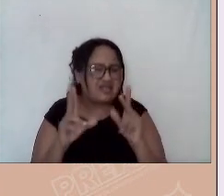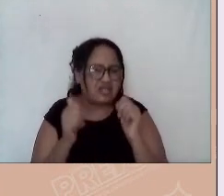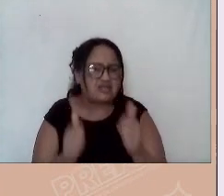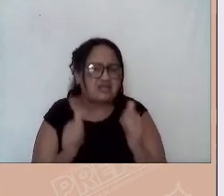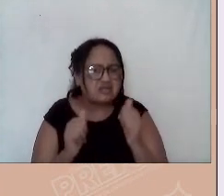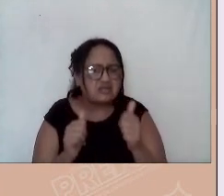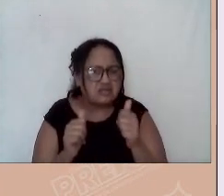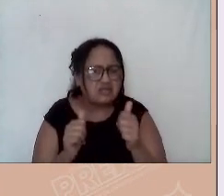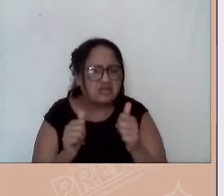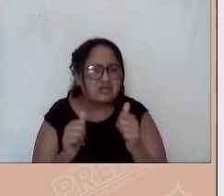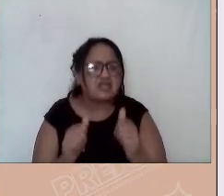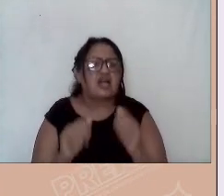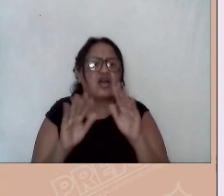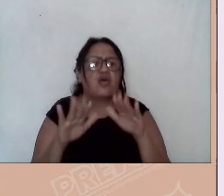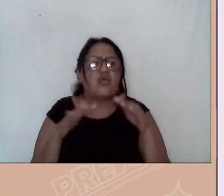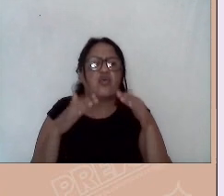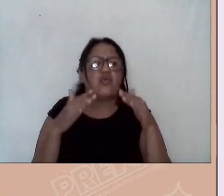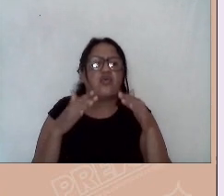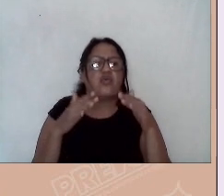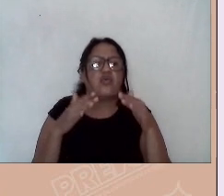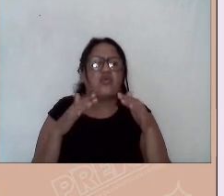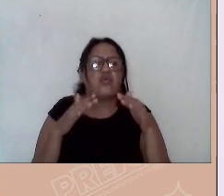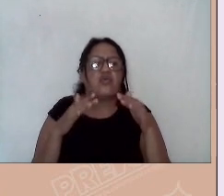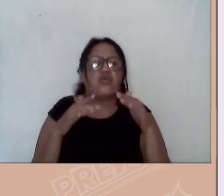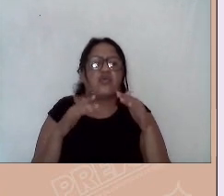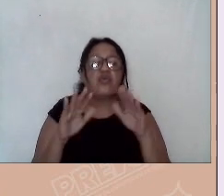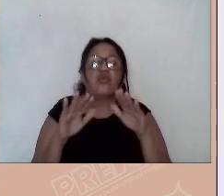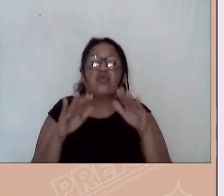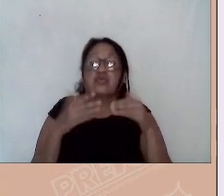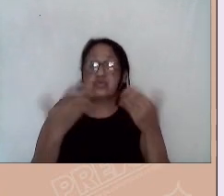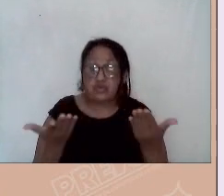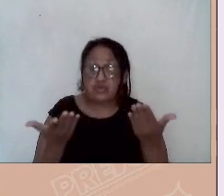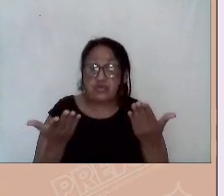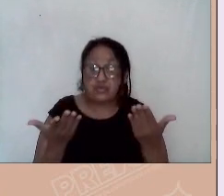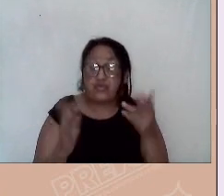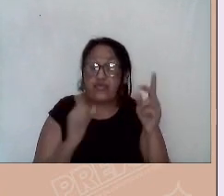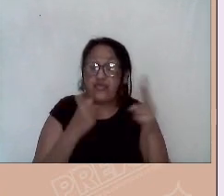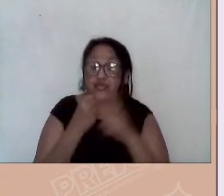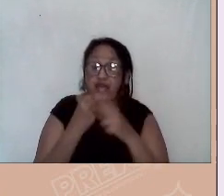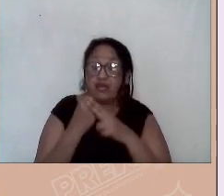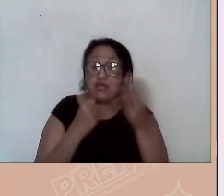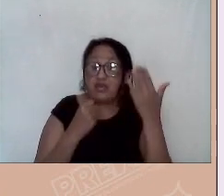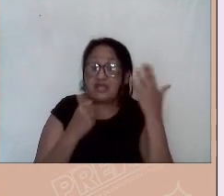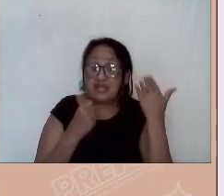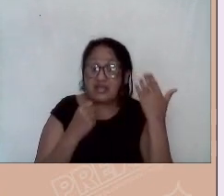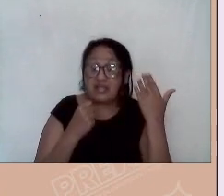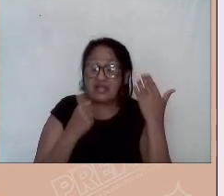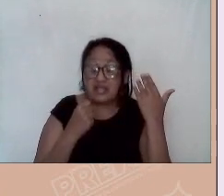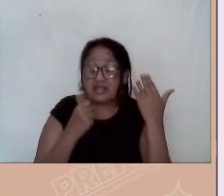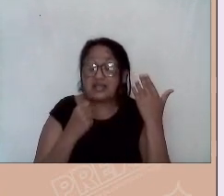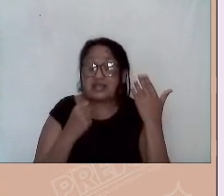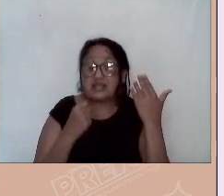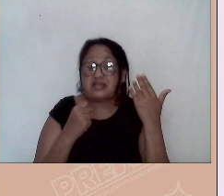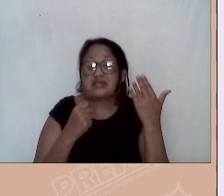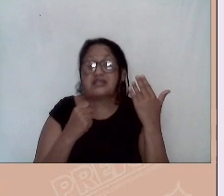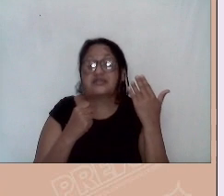quando as notícias took olha o verbo no passado verbo passado de take took notice